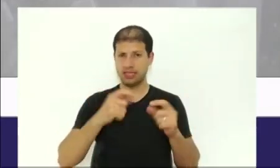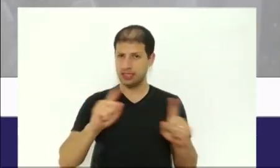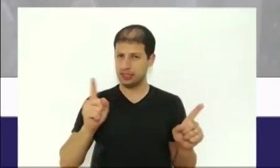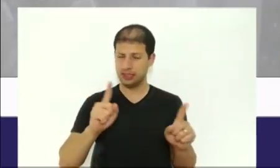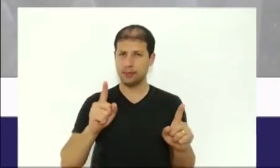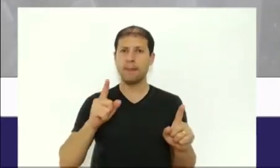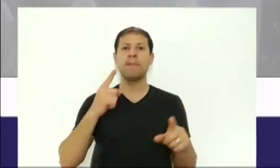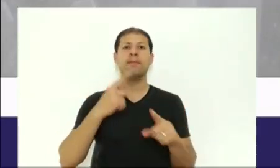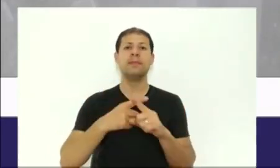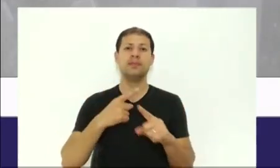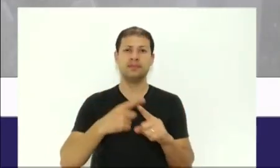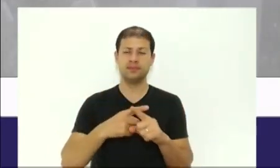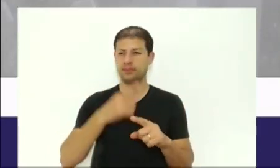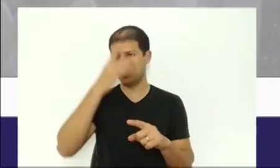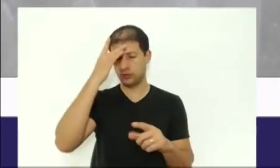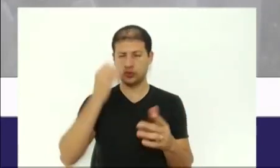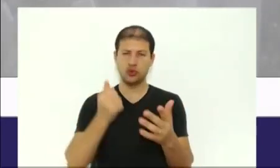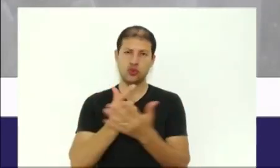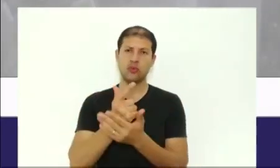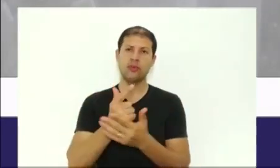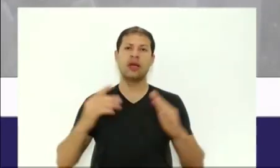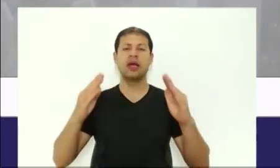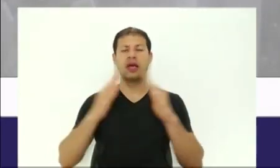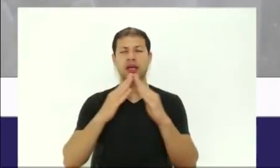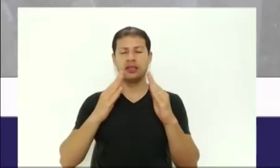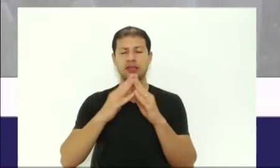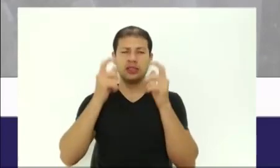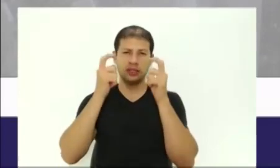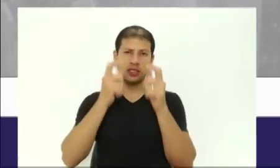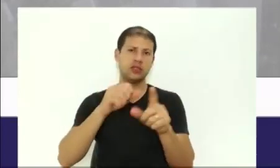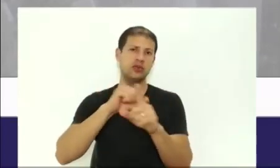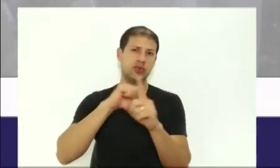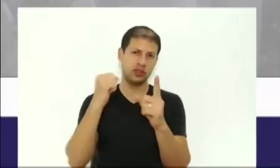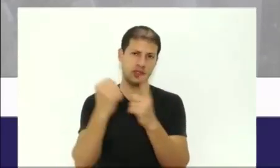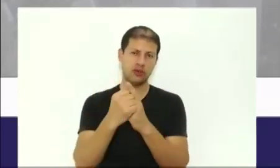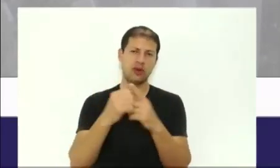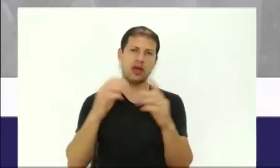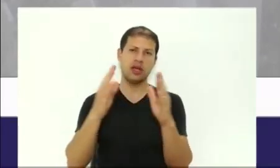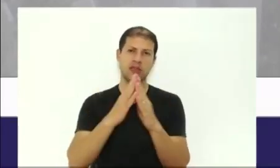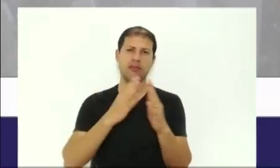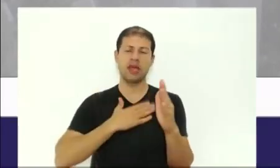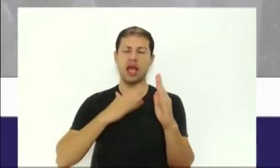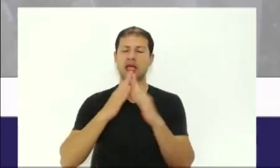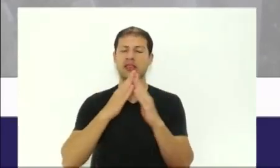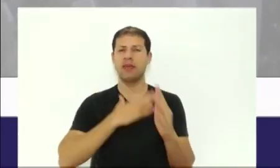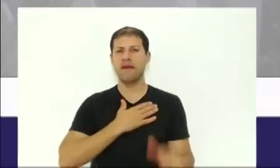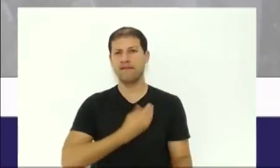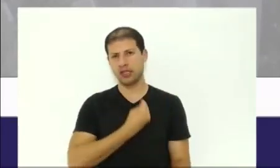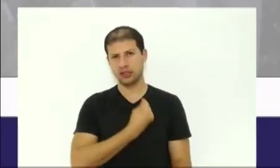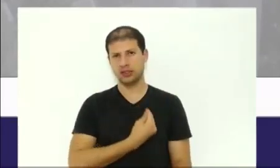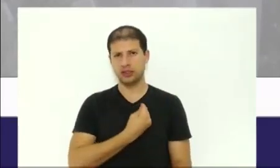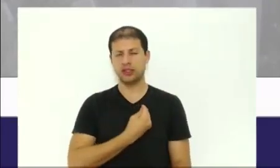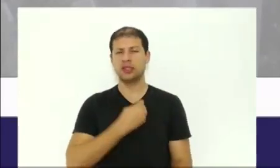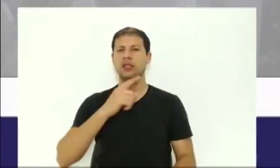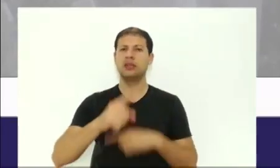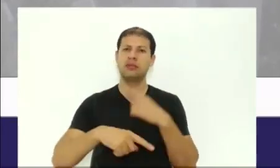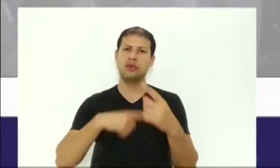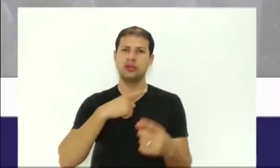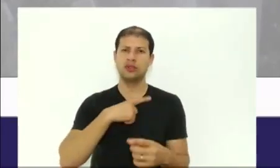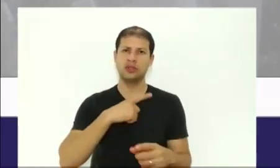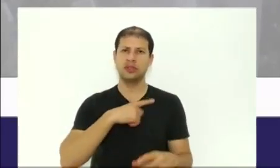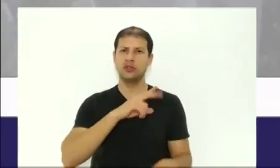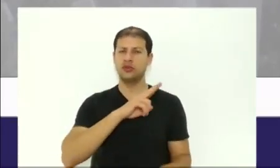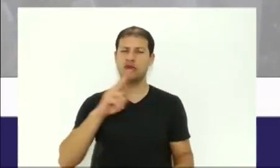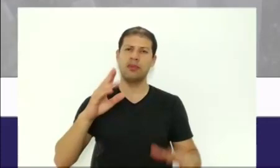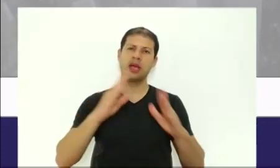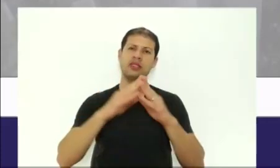adquire as casas de interesse social, que é a casa do Minha Casa Minha Vida, que depois teve a denominação Casa Verde